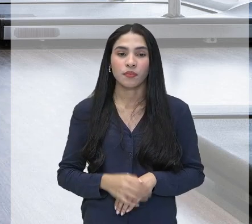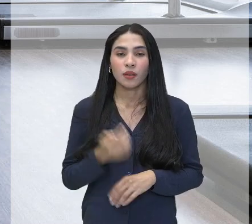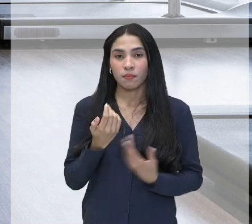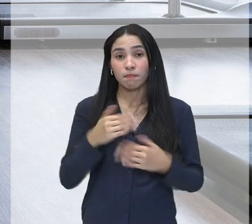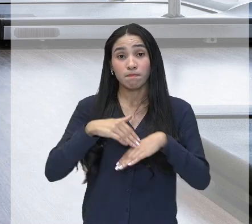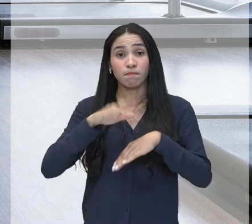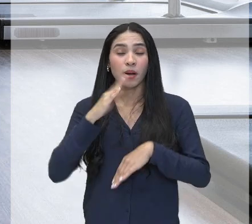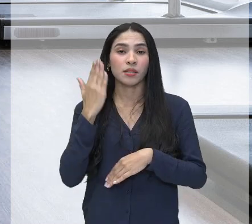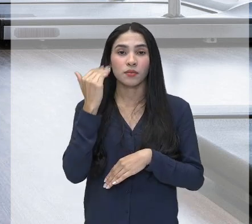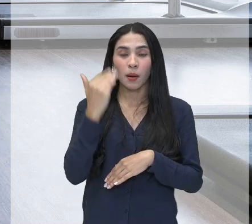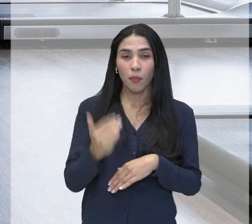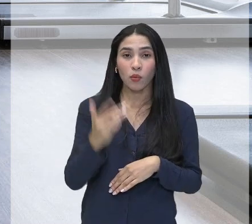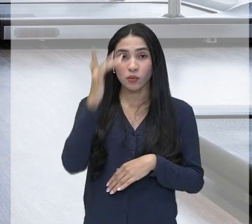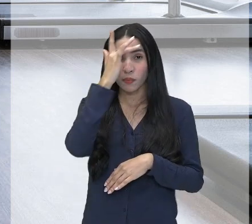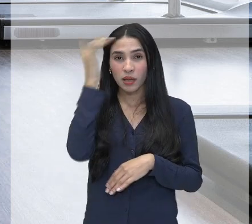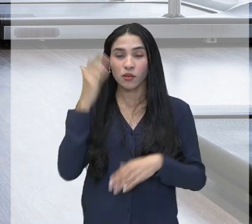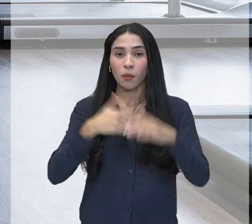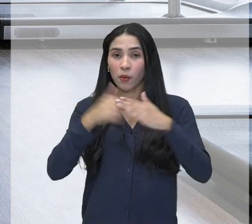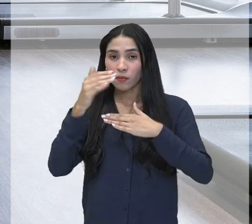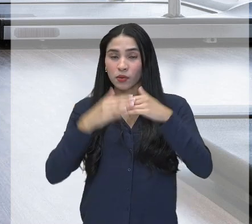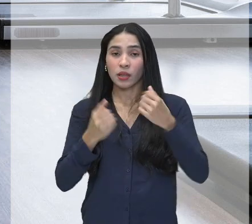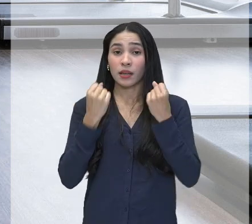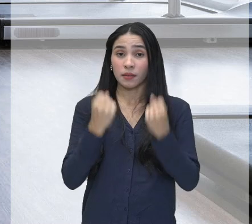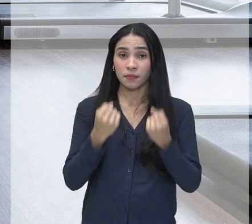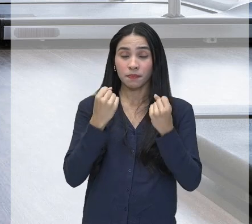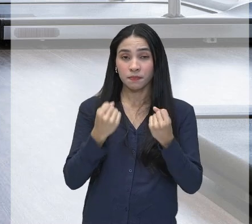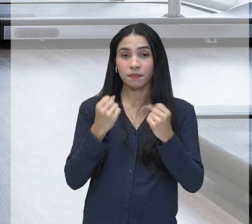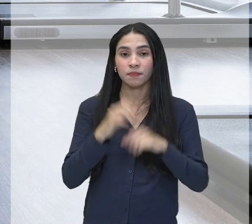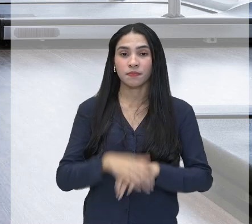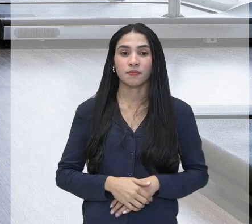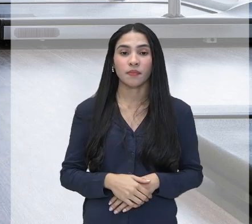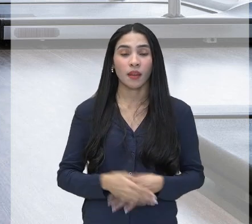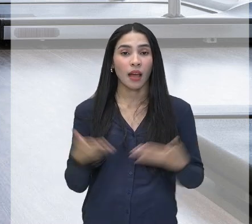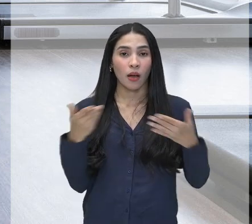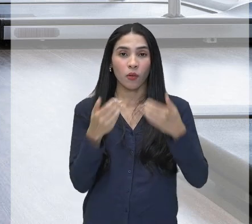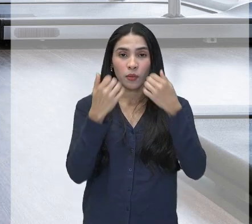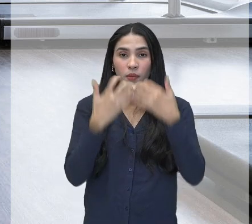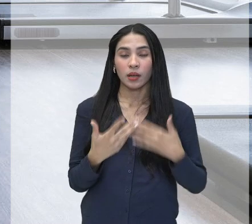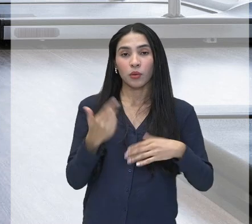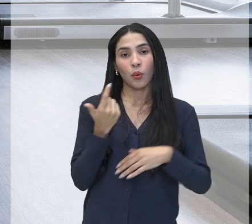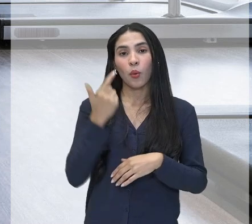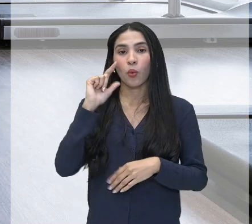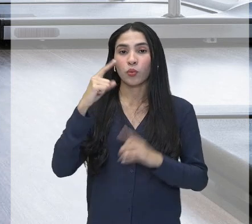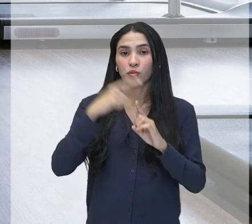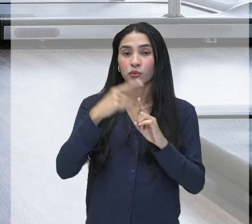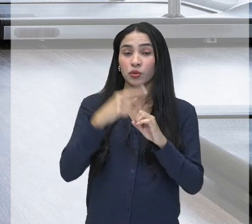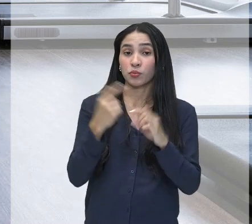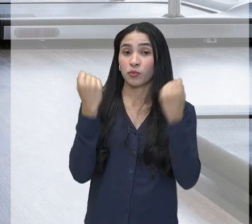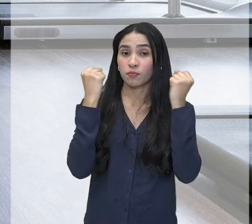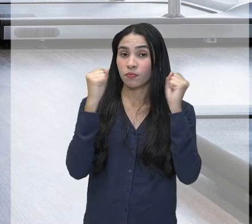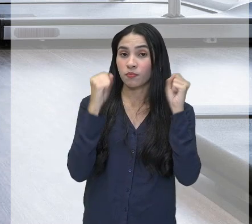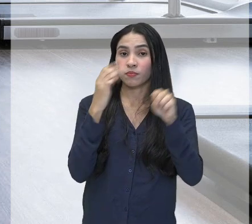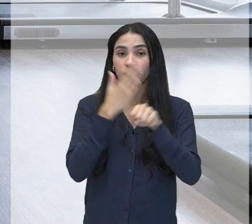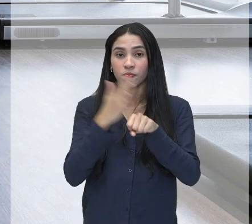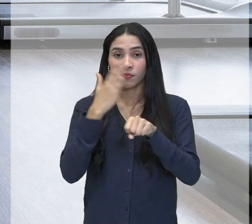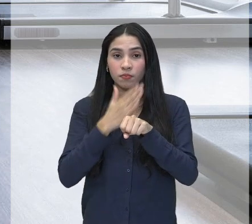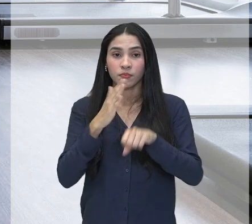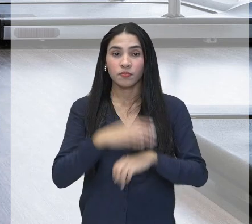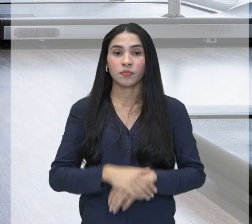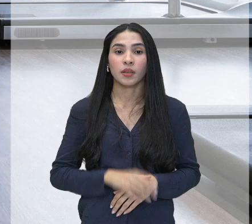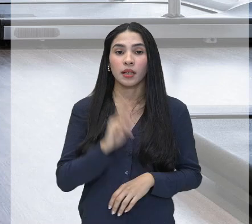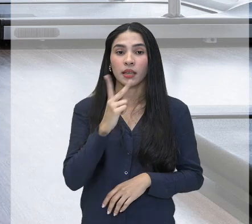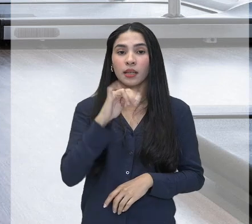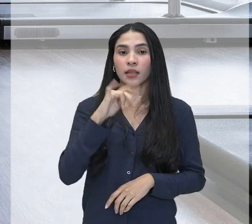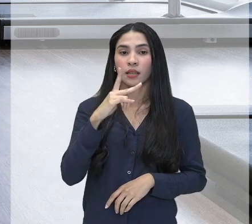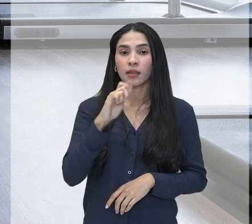popular entre levantadores de peso e fisiculturistas. Agora, falando sobre um outro tipo de treinamento, né, que é o treino de hipertrofia,